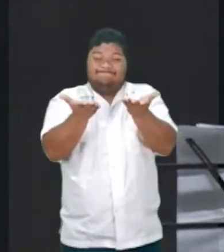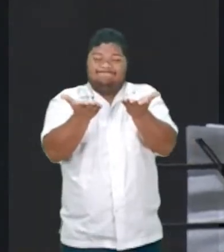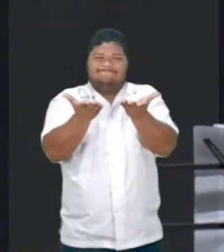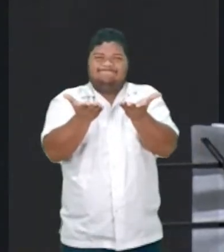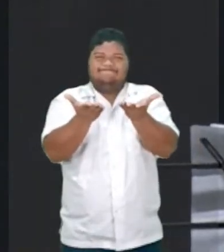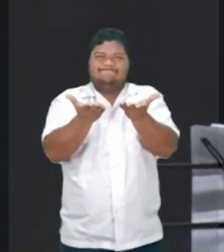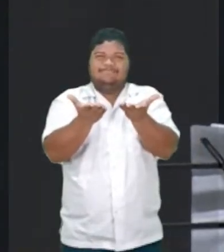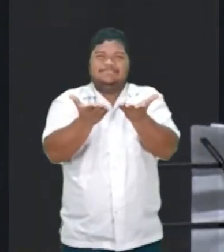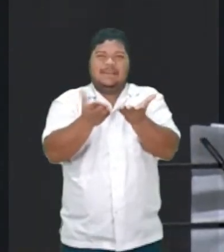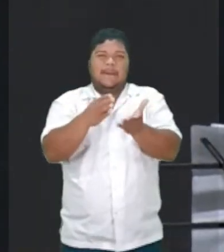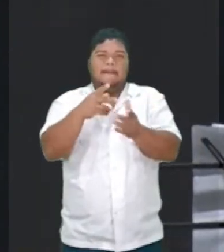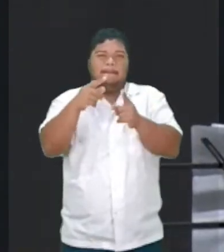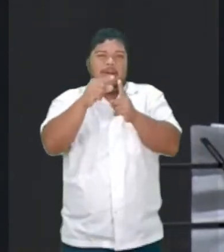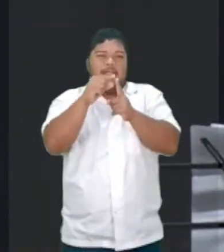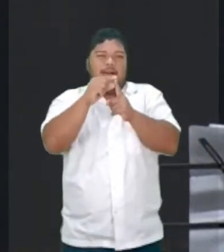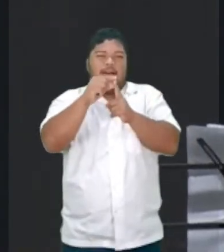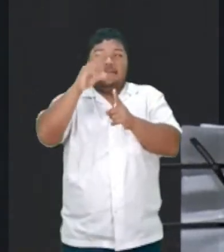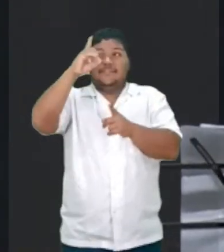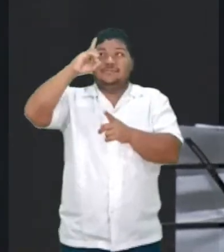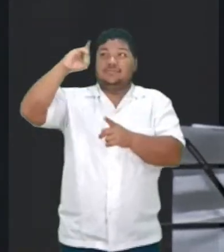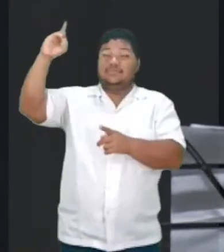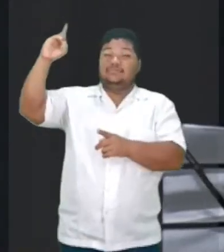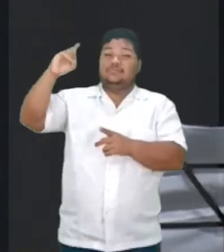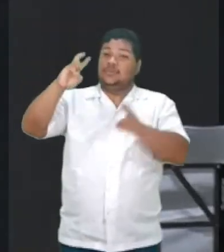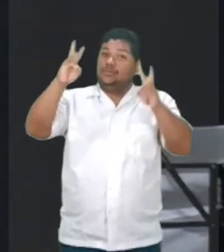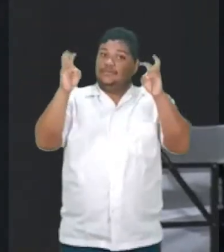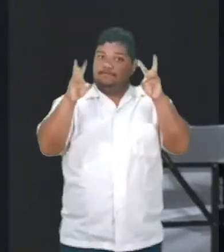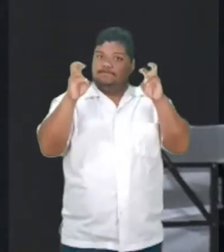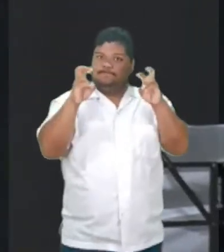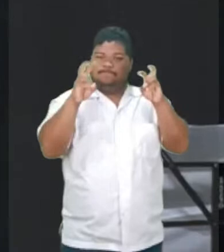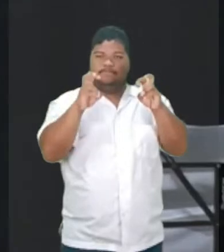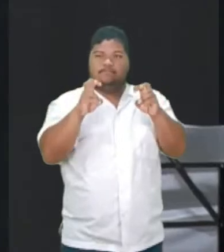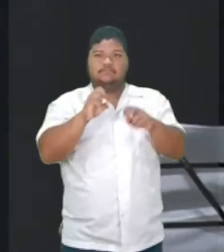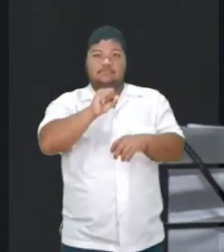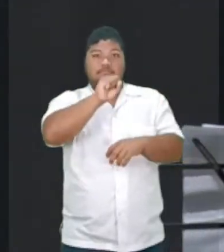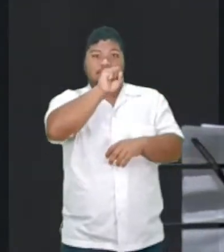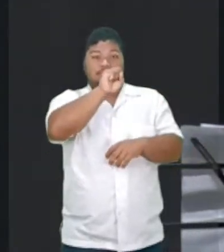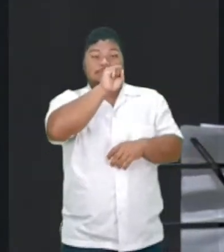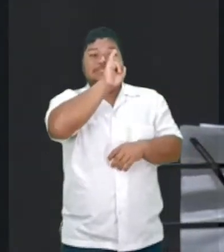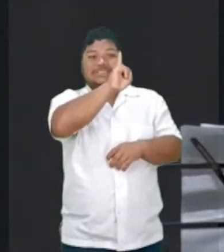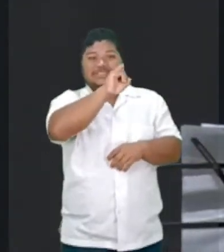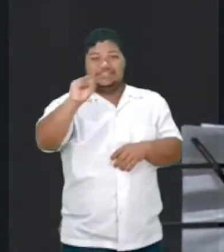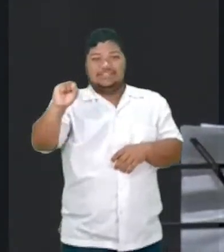Deus. E olha que o texto de Isaías diz: